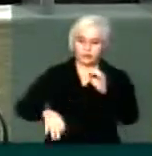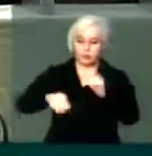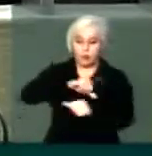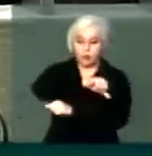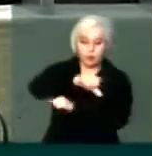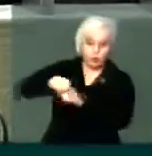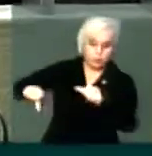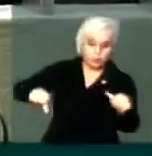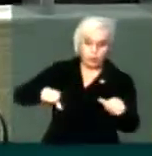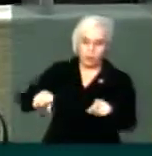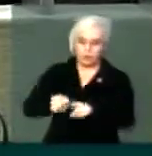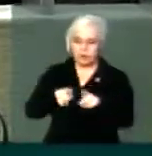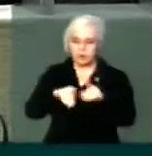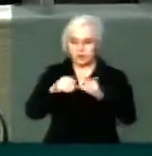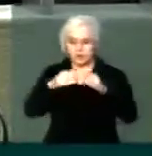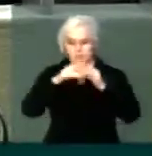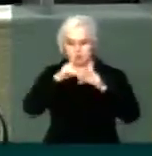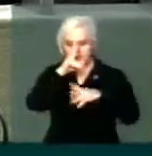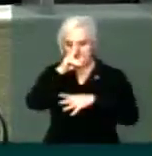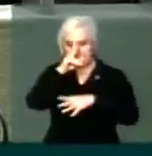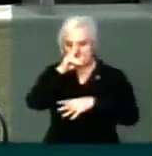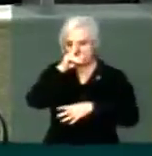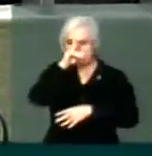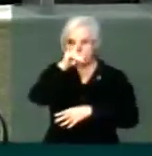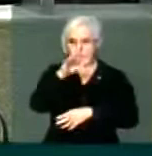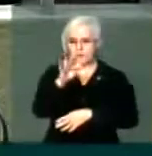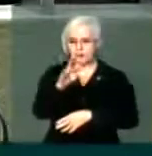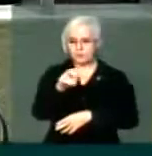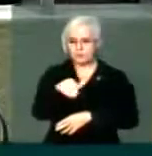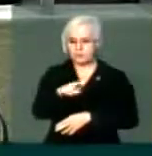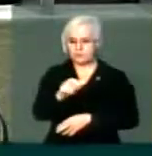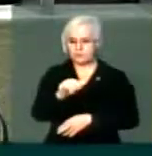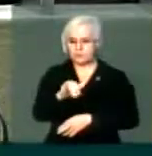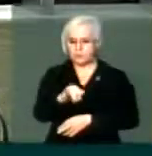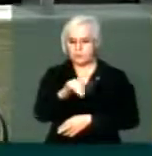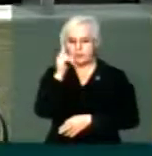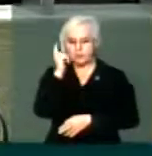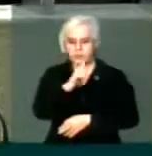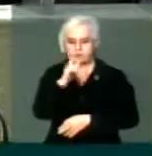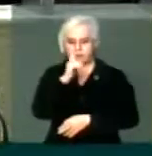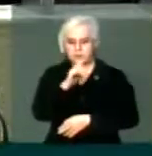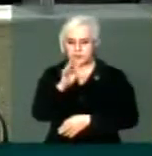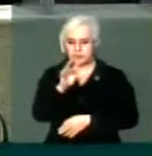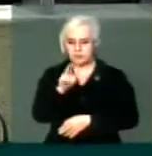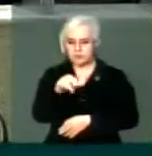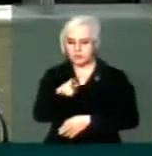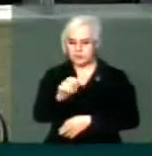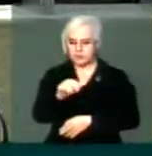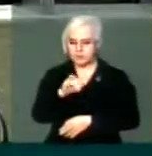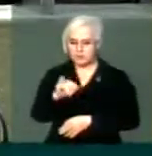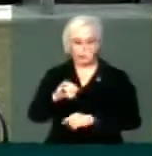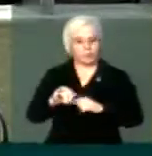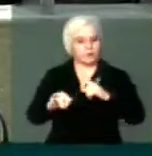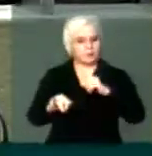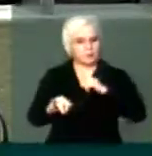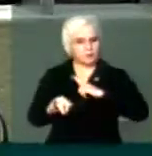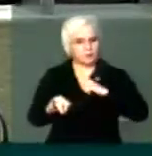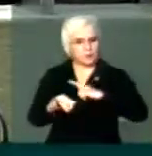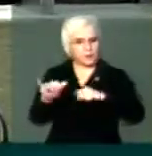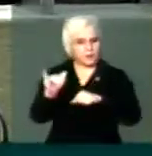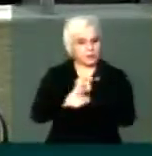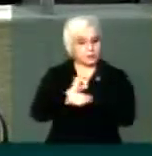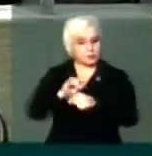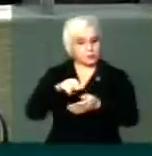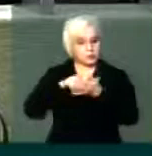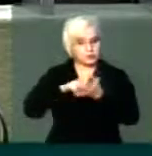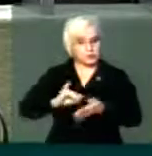Justiça e o fortalecimento da FUNAI para que ela possa ter a